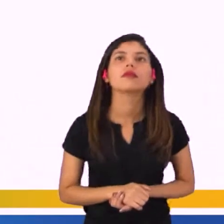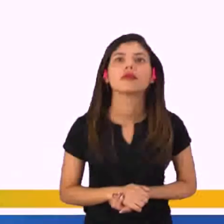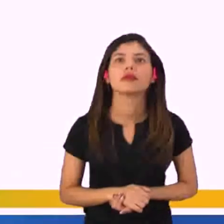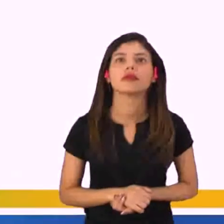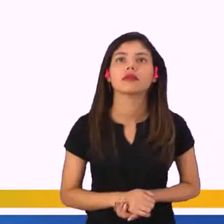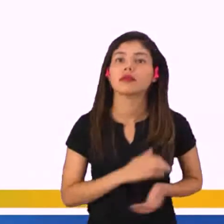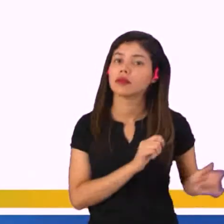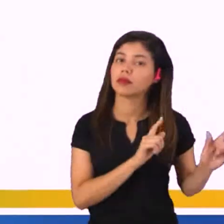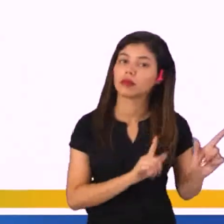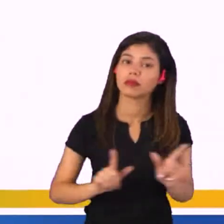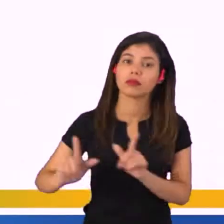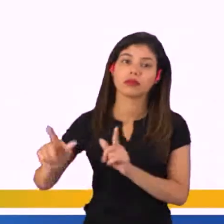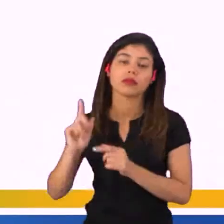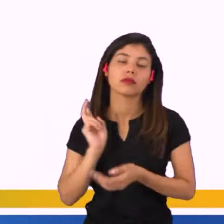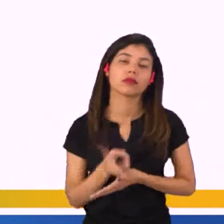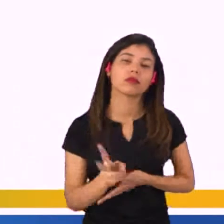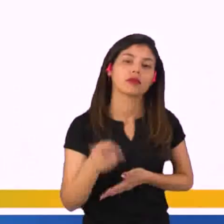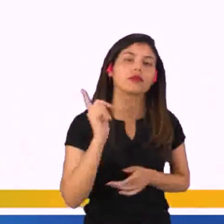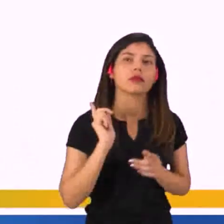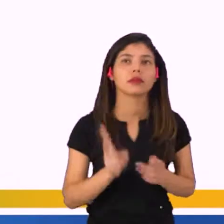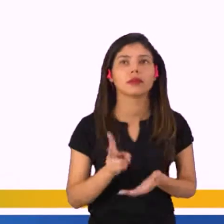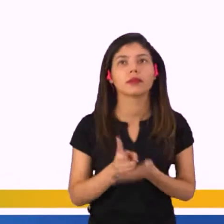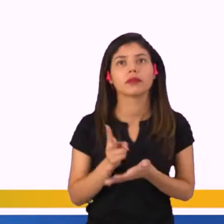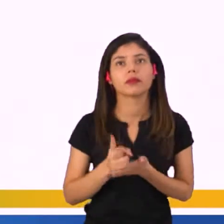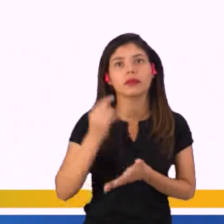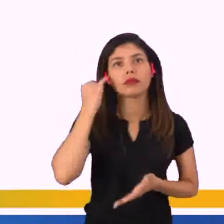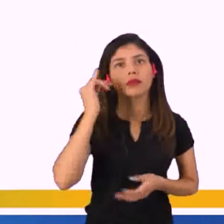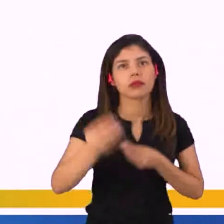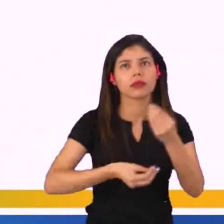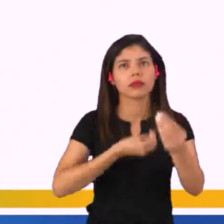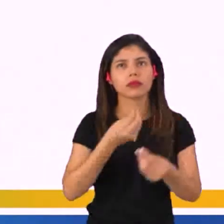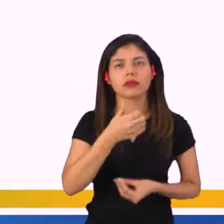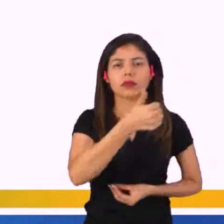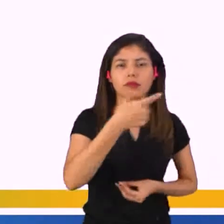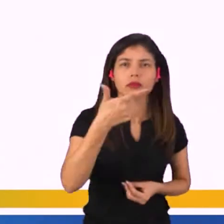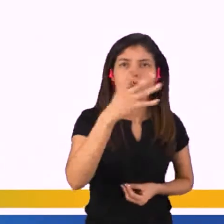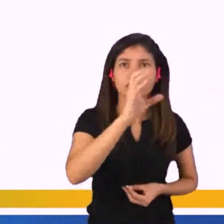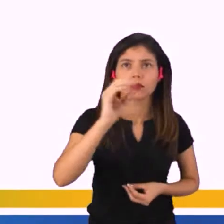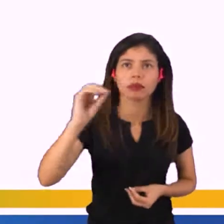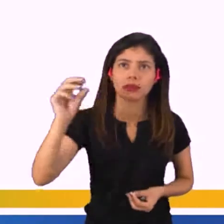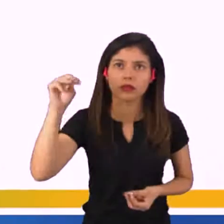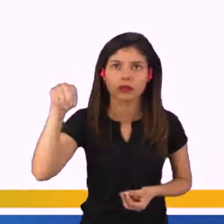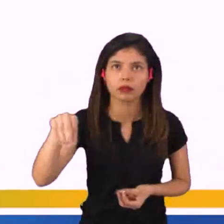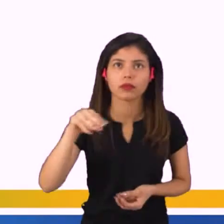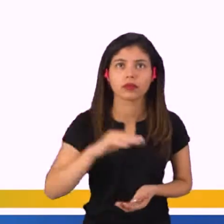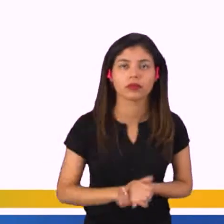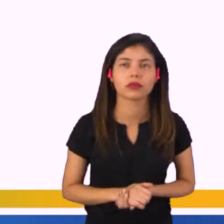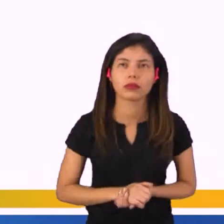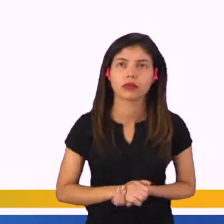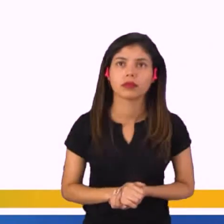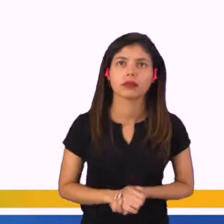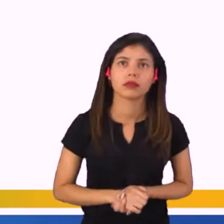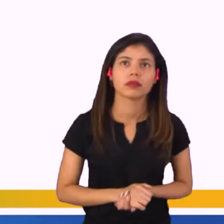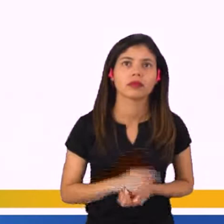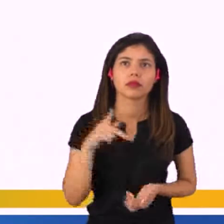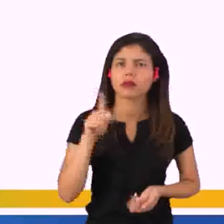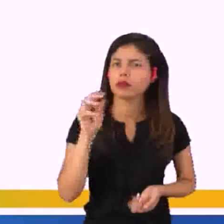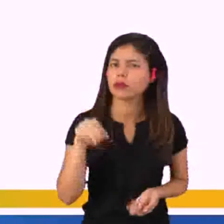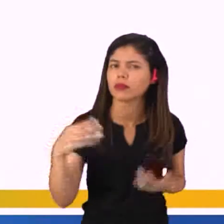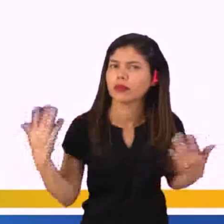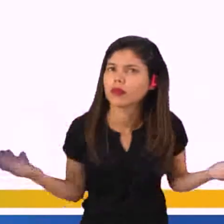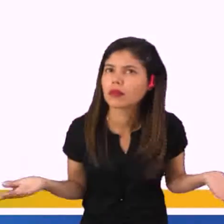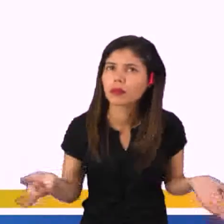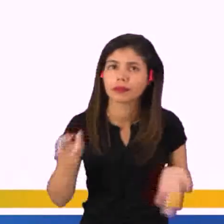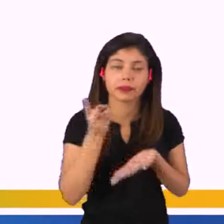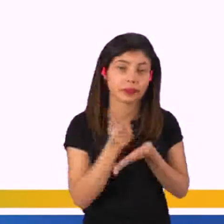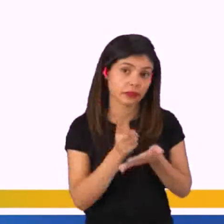centímetros. Seguindo essa mesma ideia, como faríamos então para converter 12.000 metros em